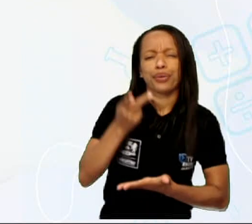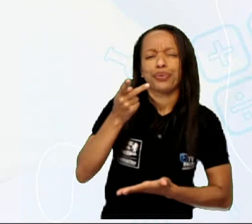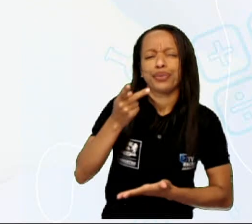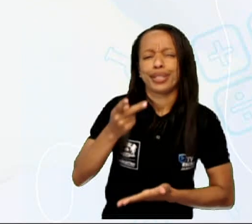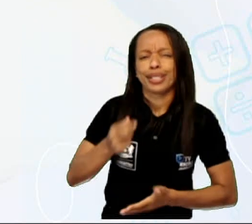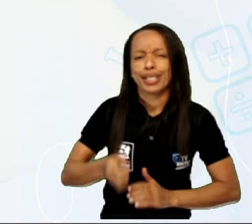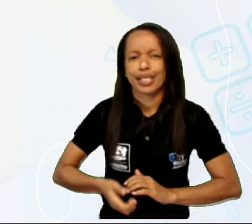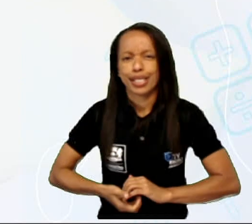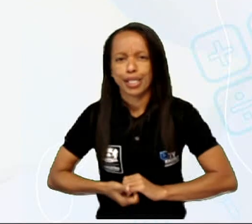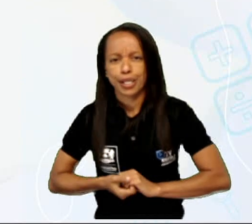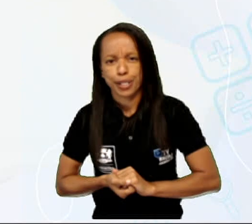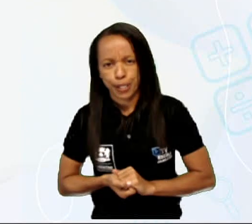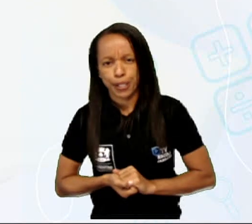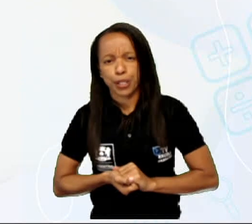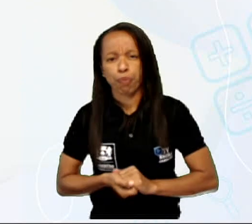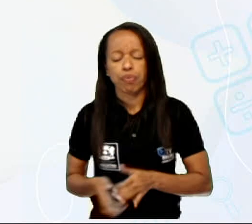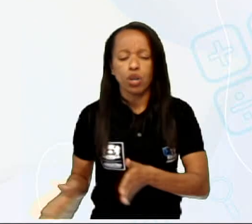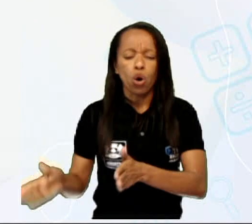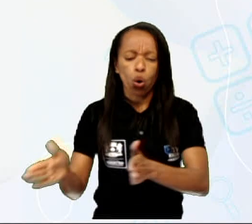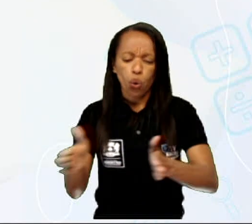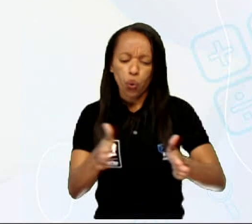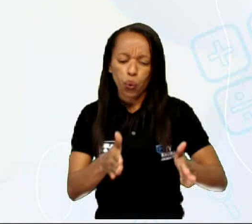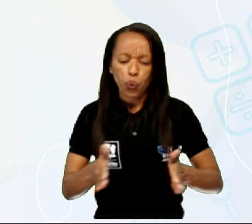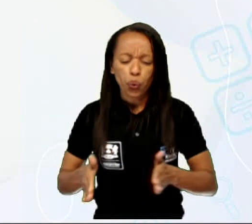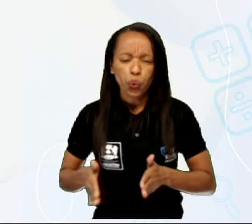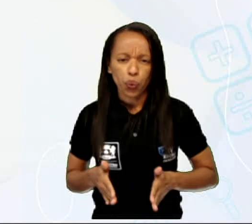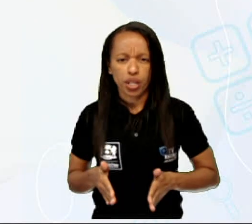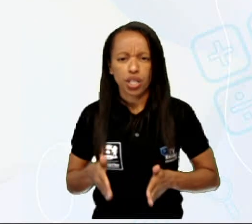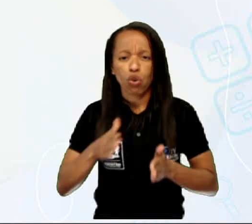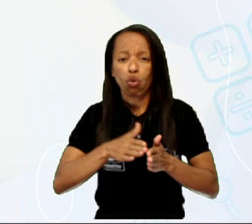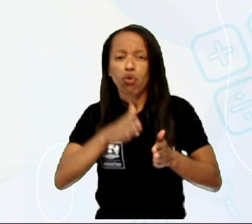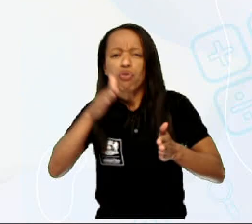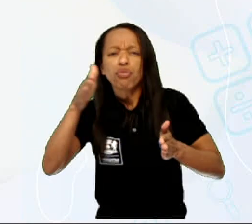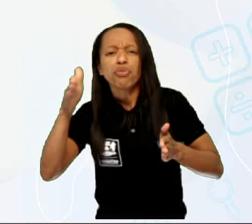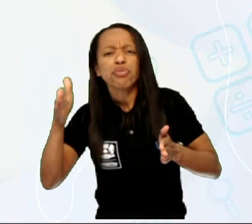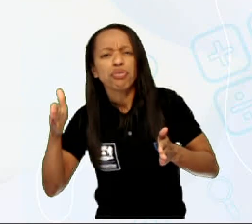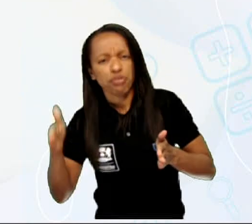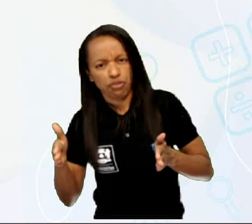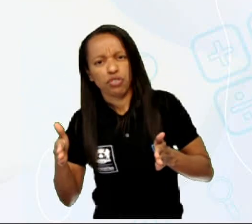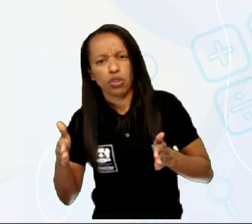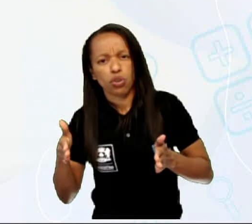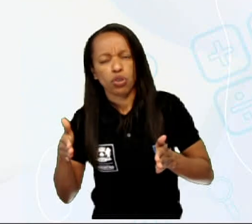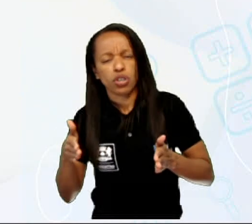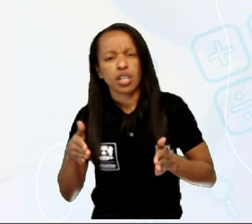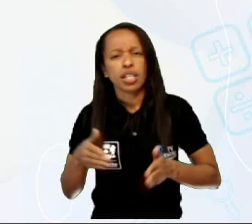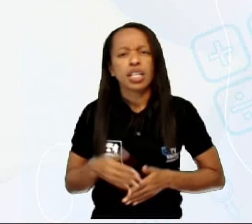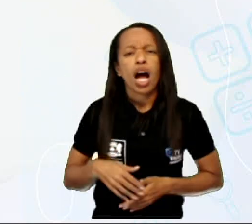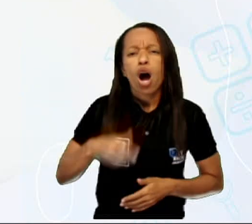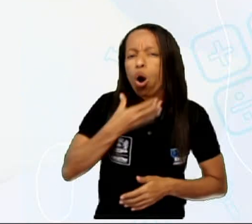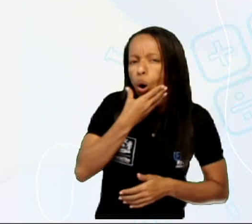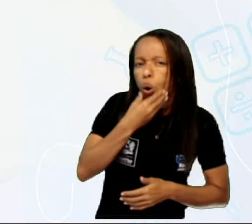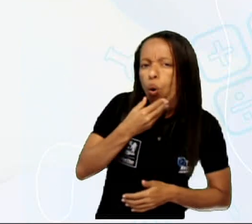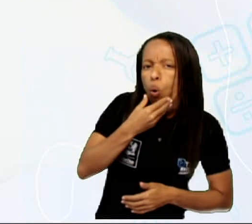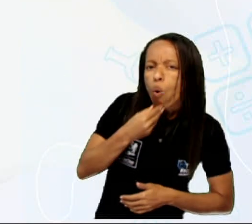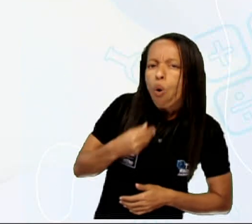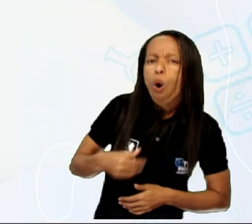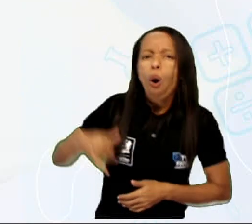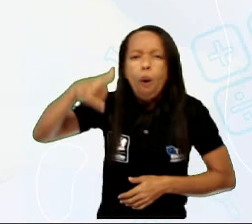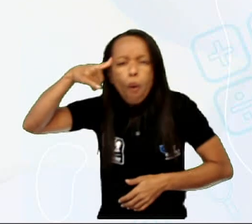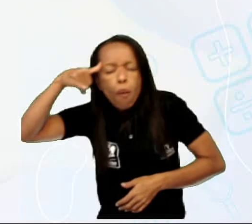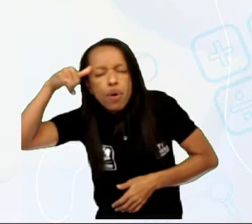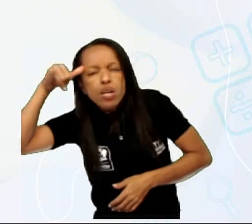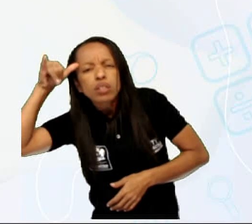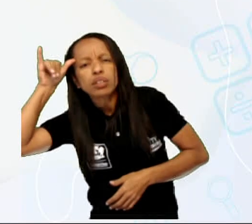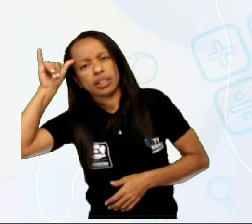Perguntou: "Dará passagem?" João Grilo disse: "Ainda agora o gadinho do meu pai passou com o lombo de